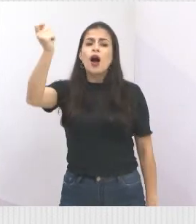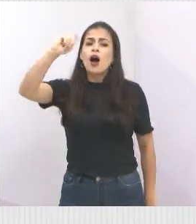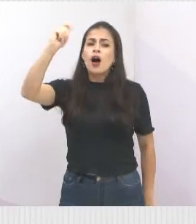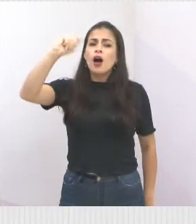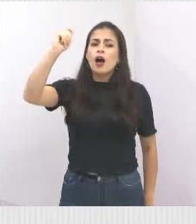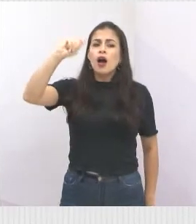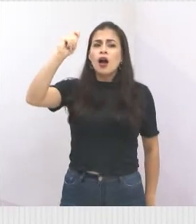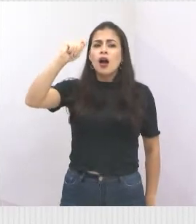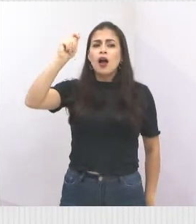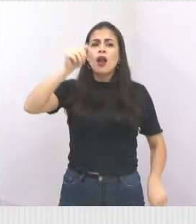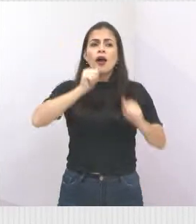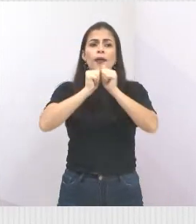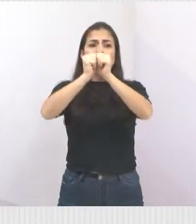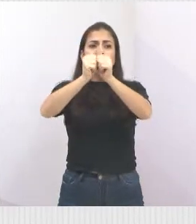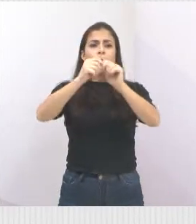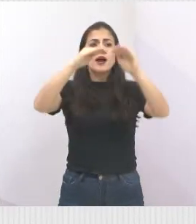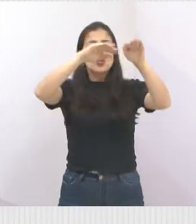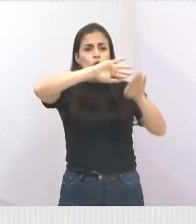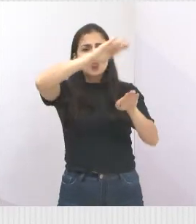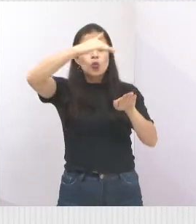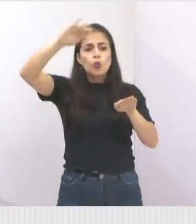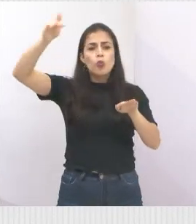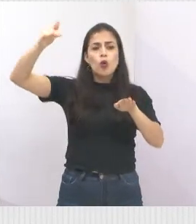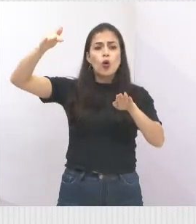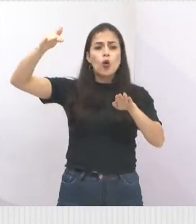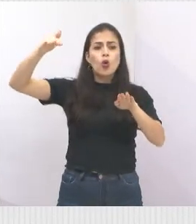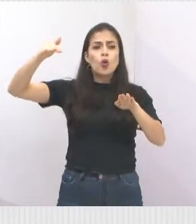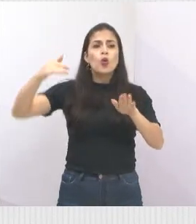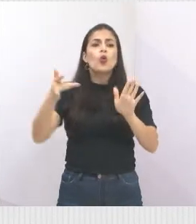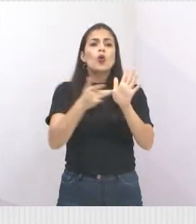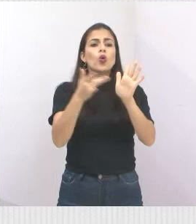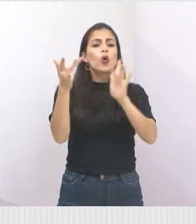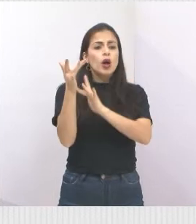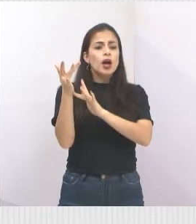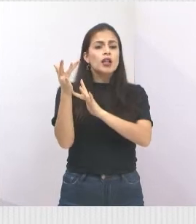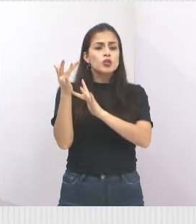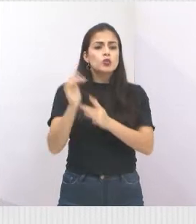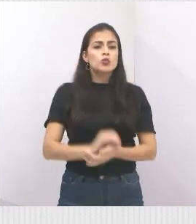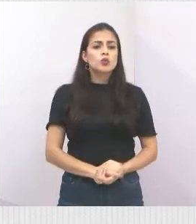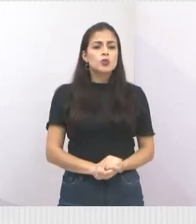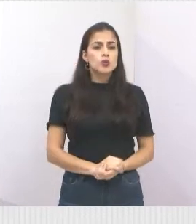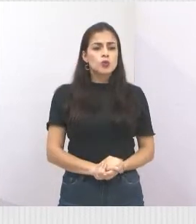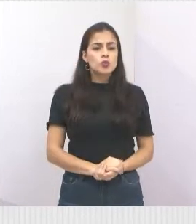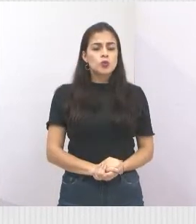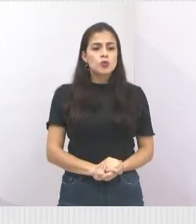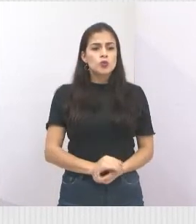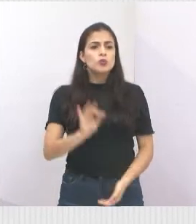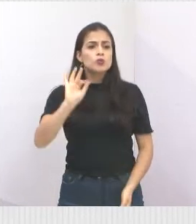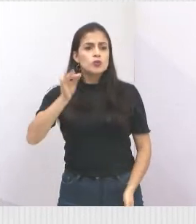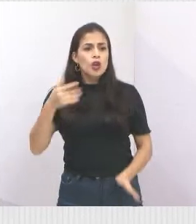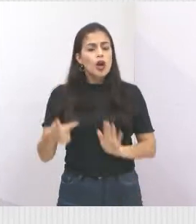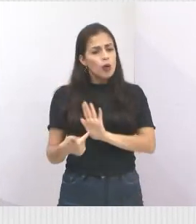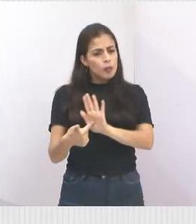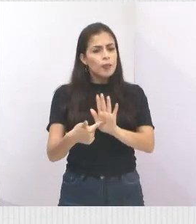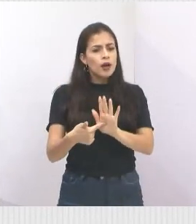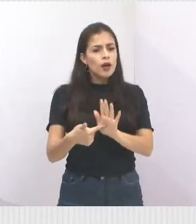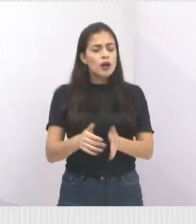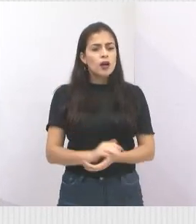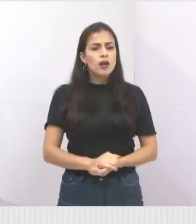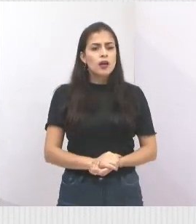instalado lá no morro do Cristo tá então já estão antecipando aqui Ah e por fim as